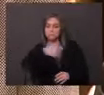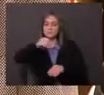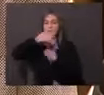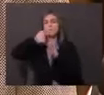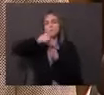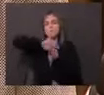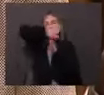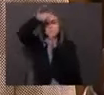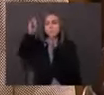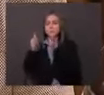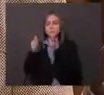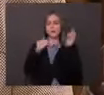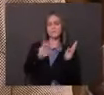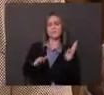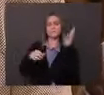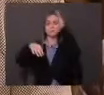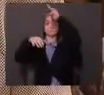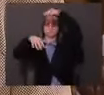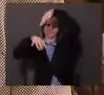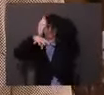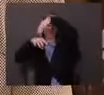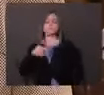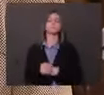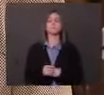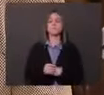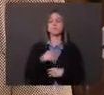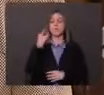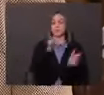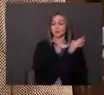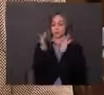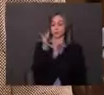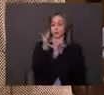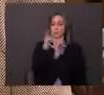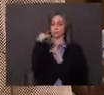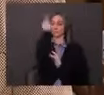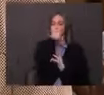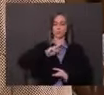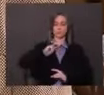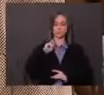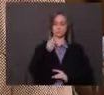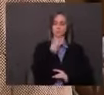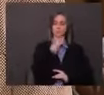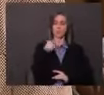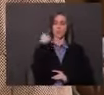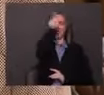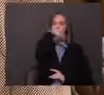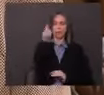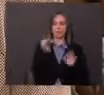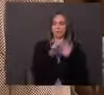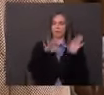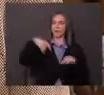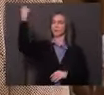by themselves. And he was transfigured before them. His face shone like the